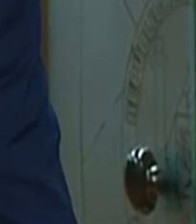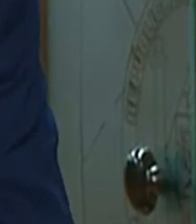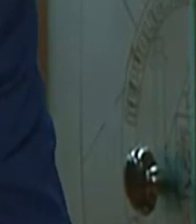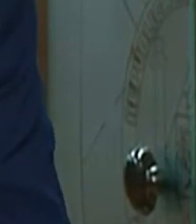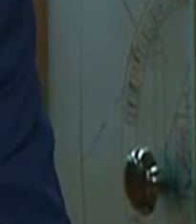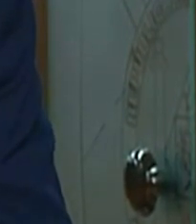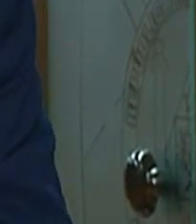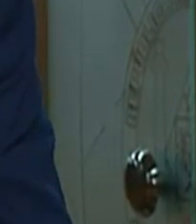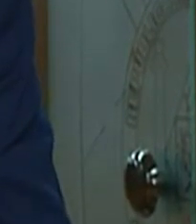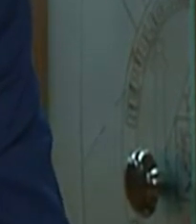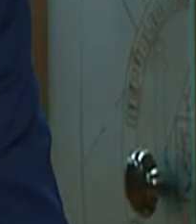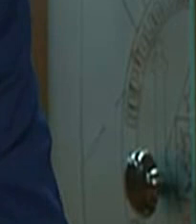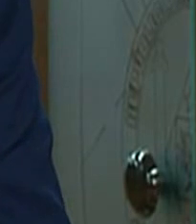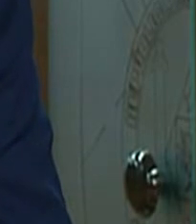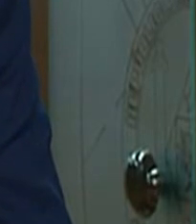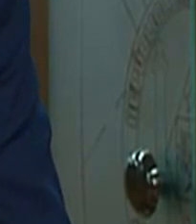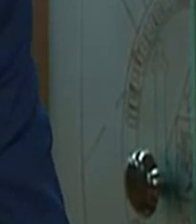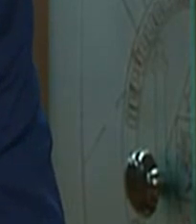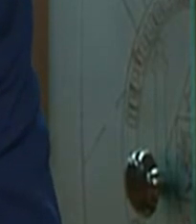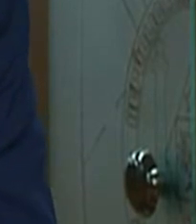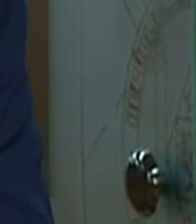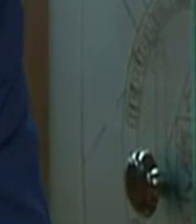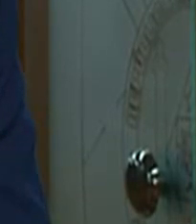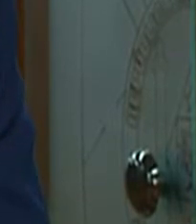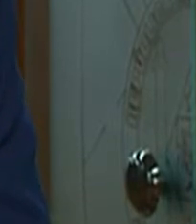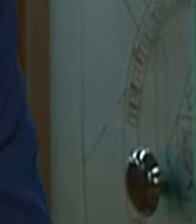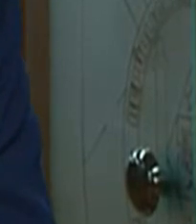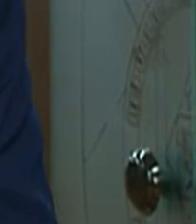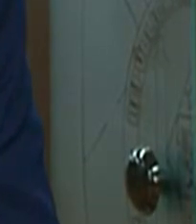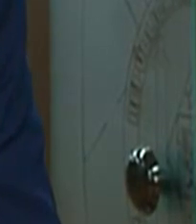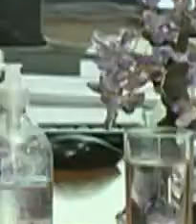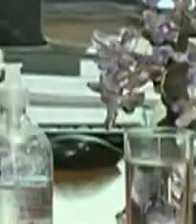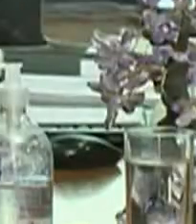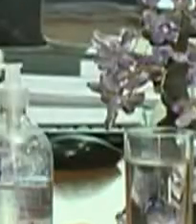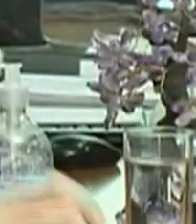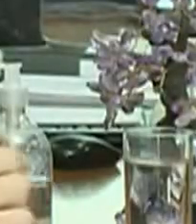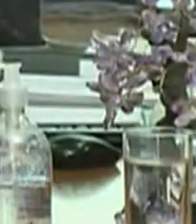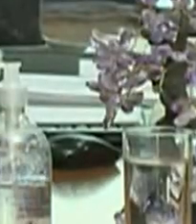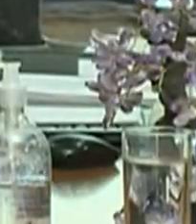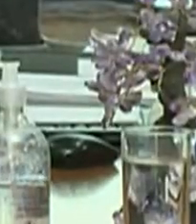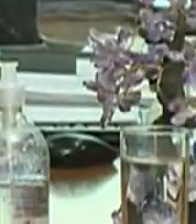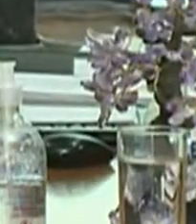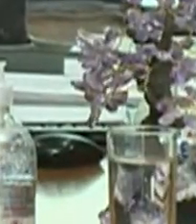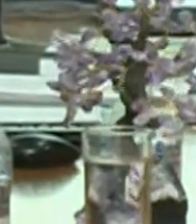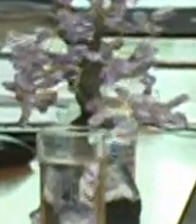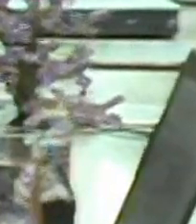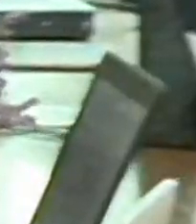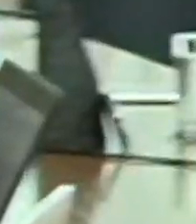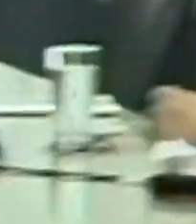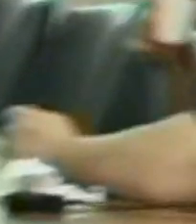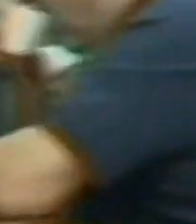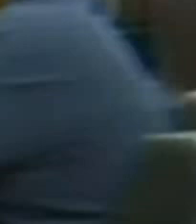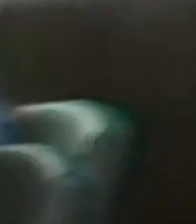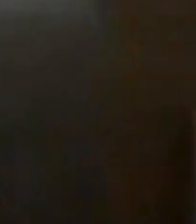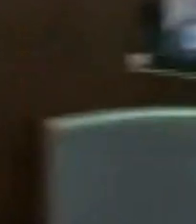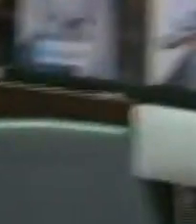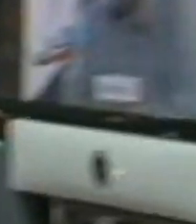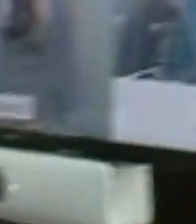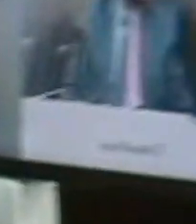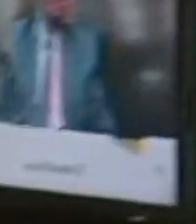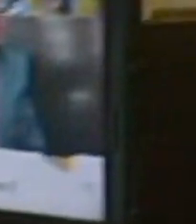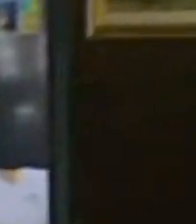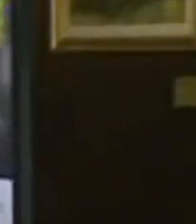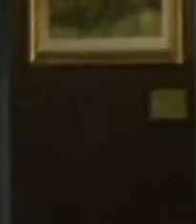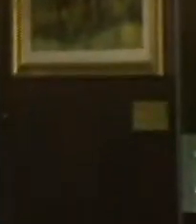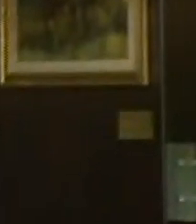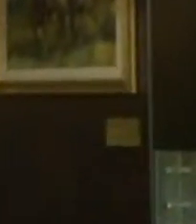das comissões, do próprio plenário. Então, a Assembleia Legislativa do Rio Grande do Sul não terá recesso parlamentar, por